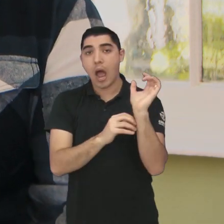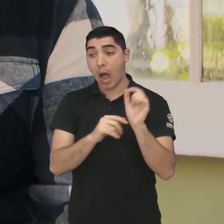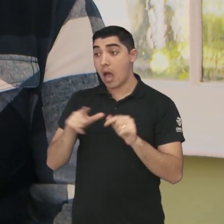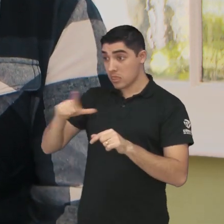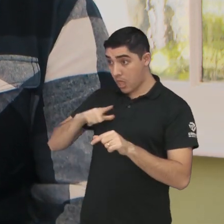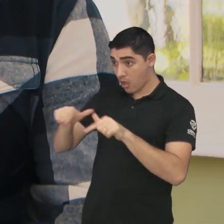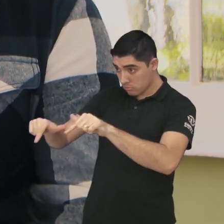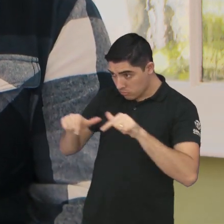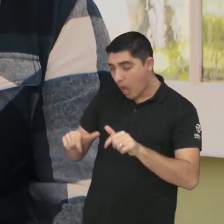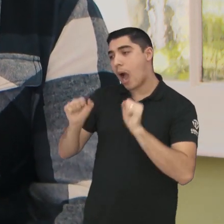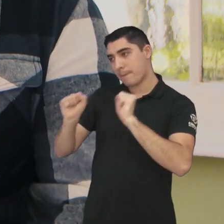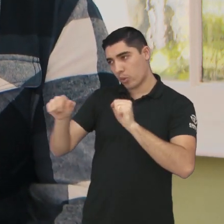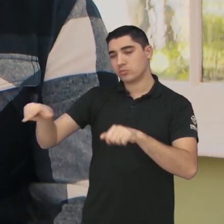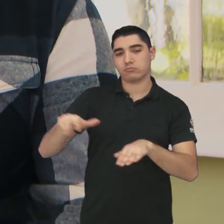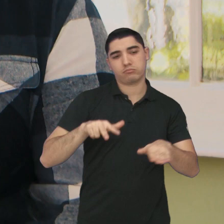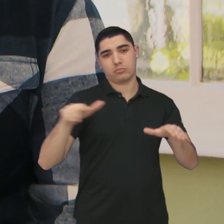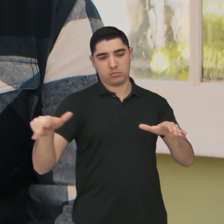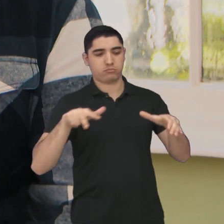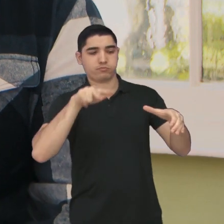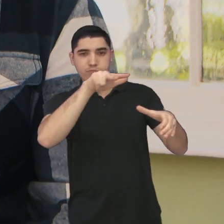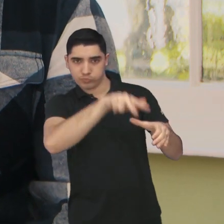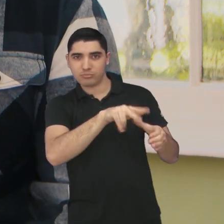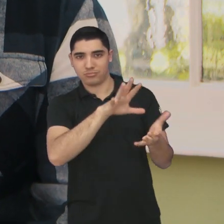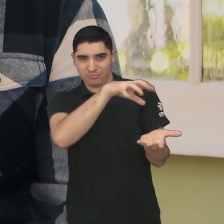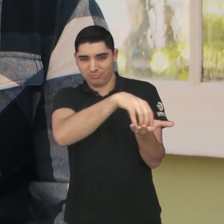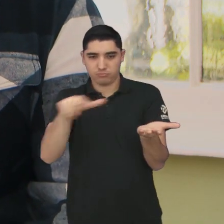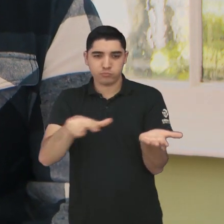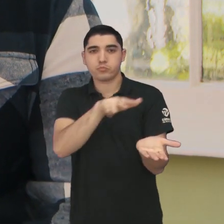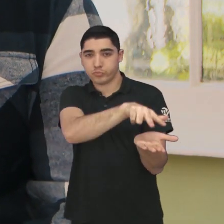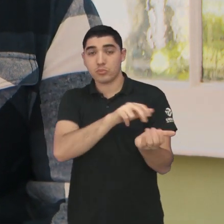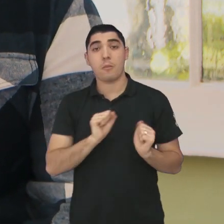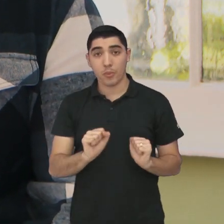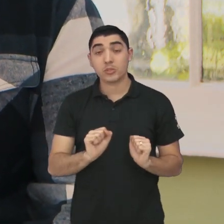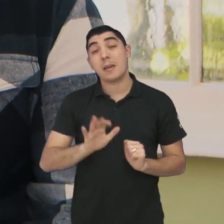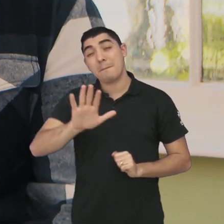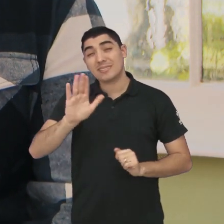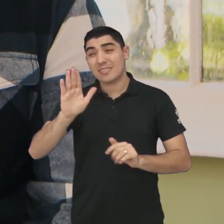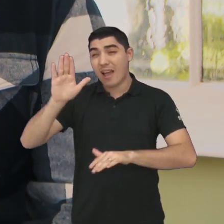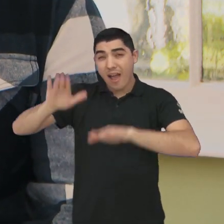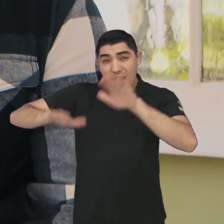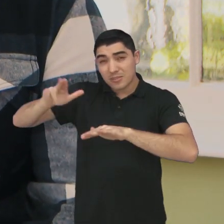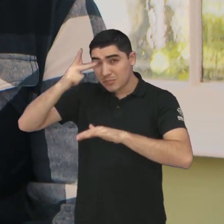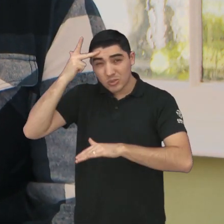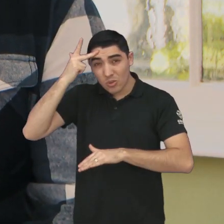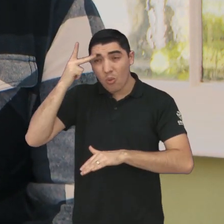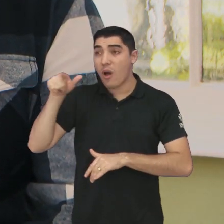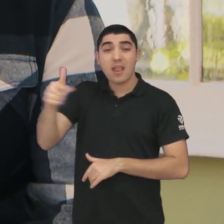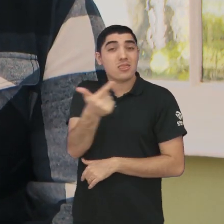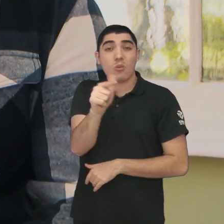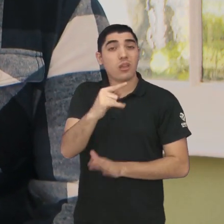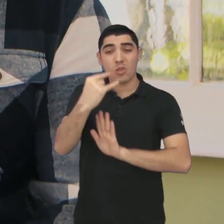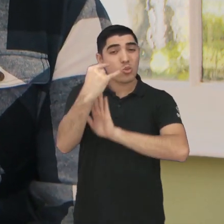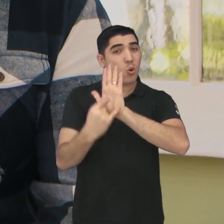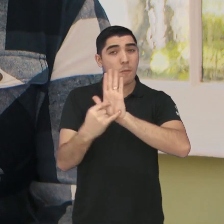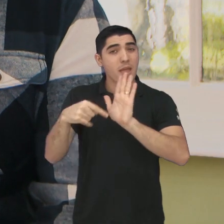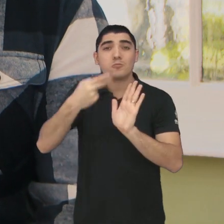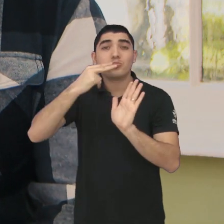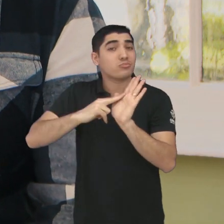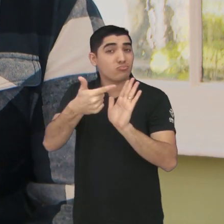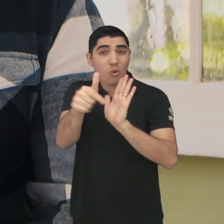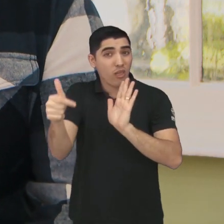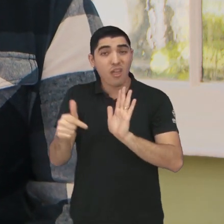José através de uma carta de internação, né? Então elas passavam por algum hospital que pudesse emitir essa carta e só munidos